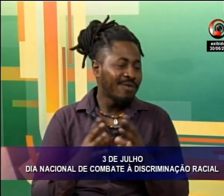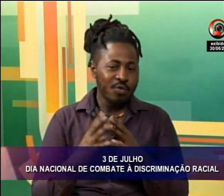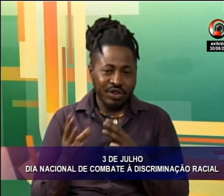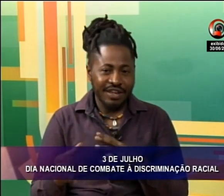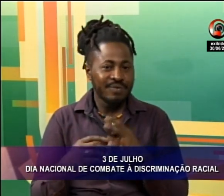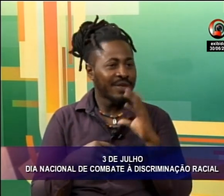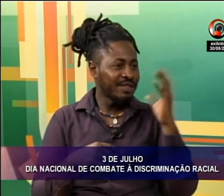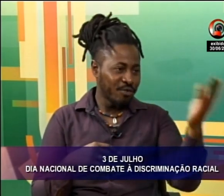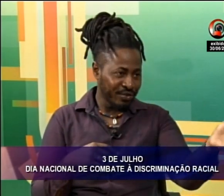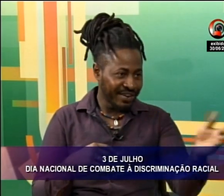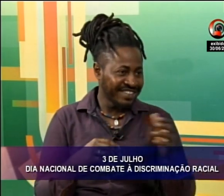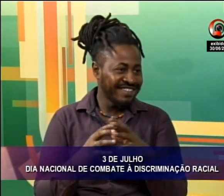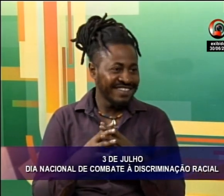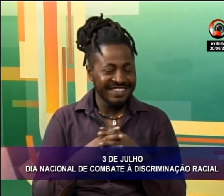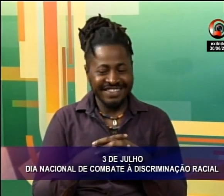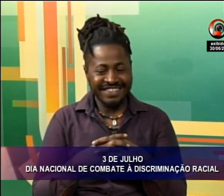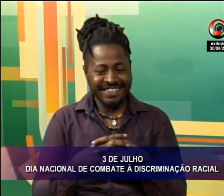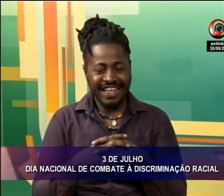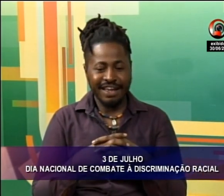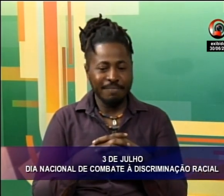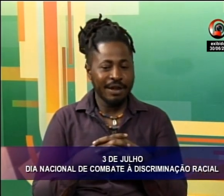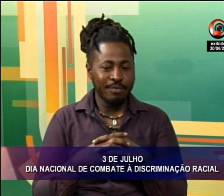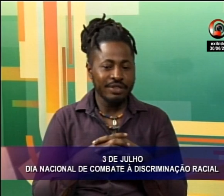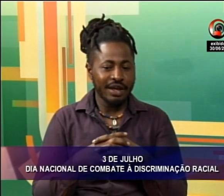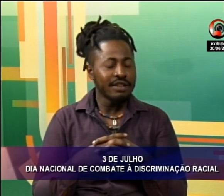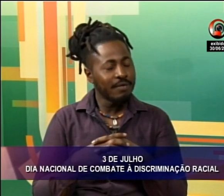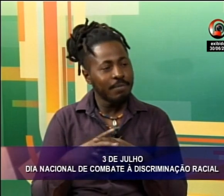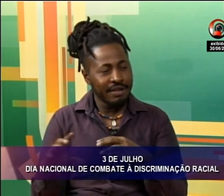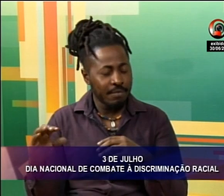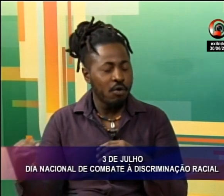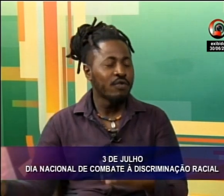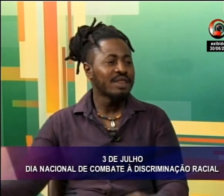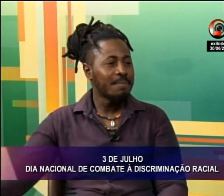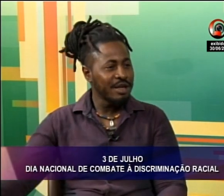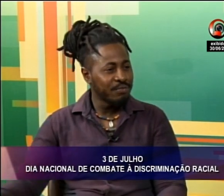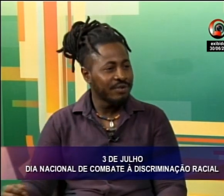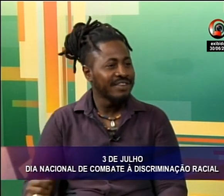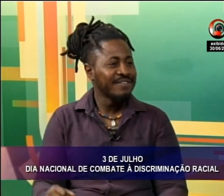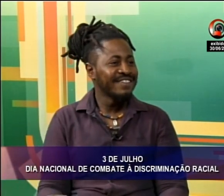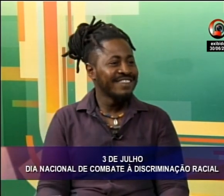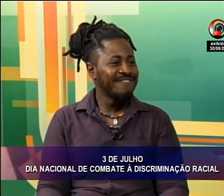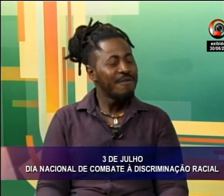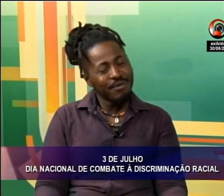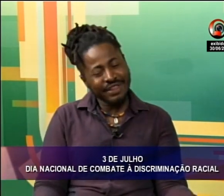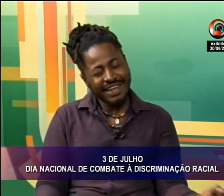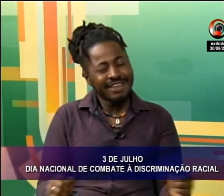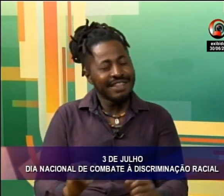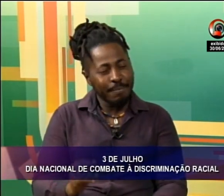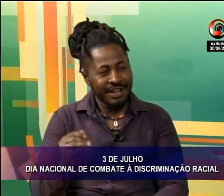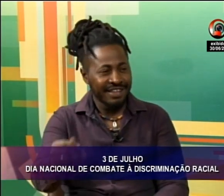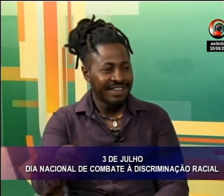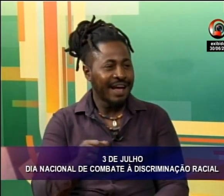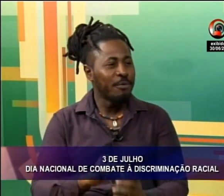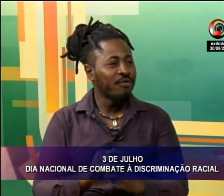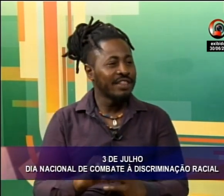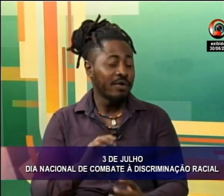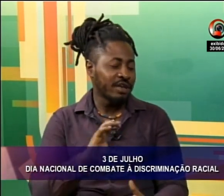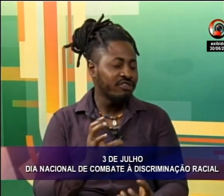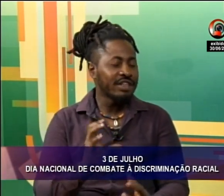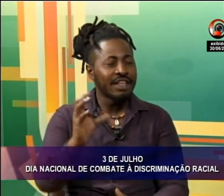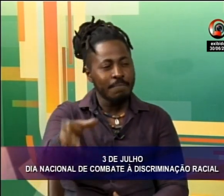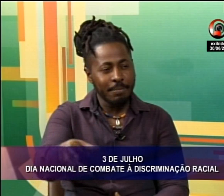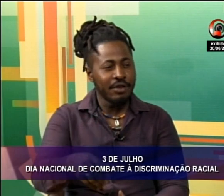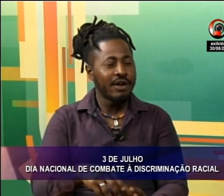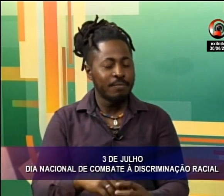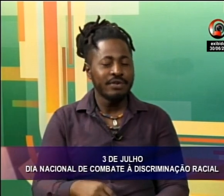o Conselho, assim como o senhor Aristides, está aí para mostrar que não, peraí, vamos conversar mais um pouquinho. Vamos mostrar que dá para aproveitar o que a